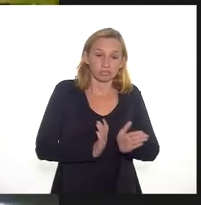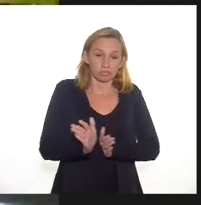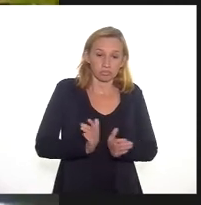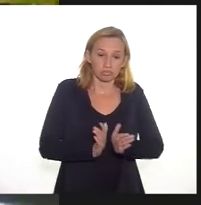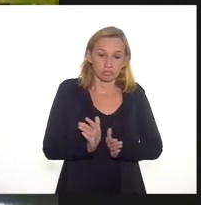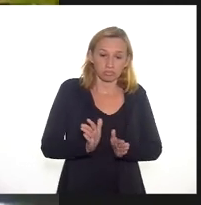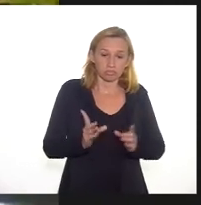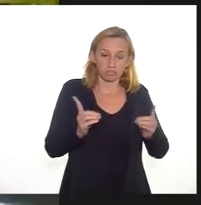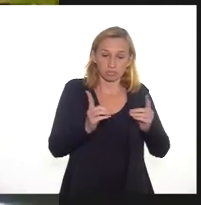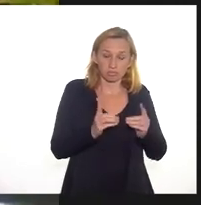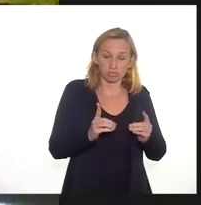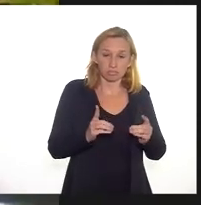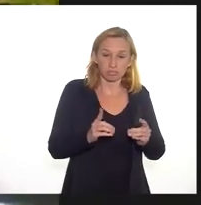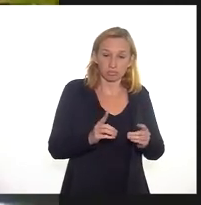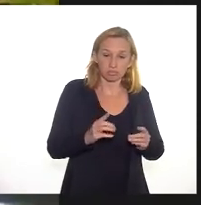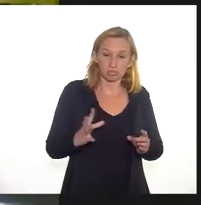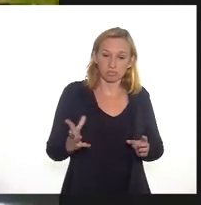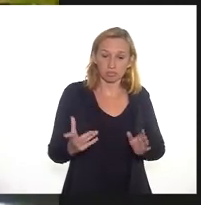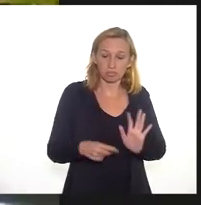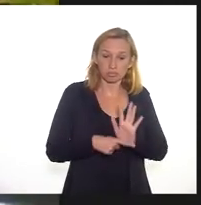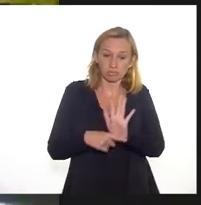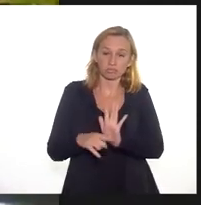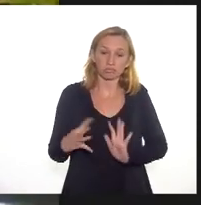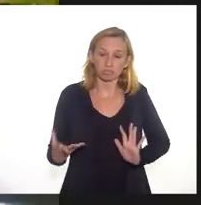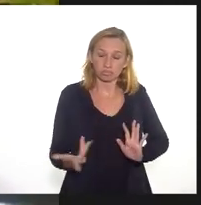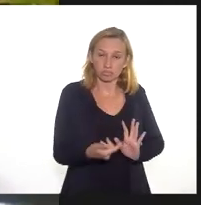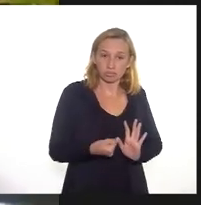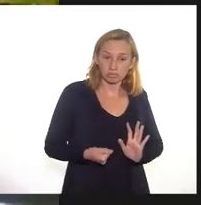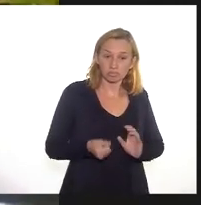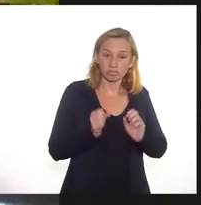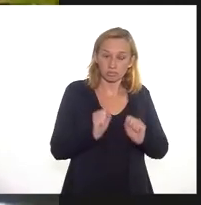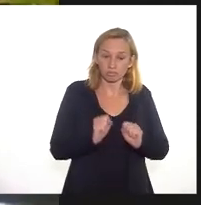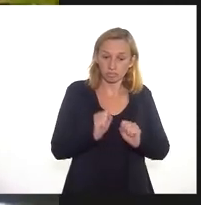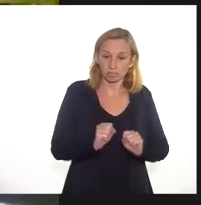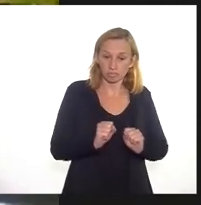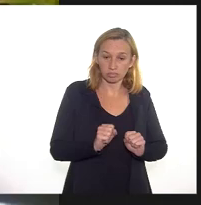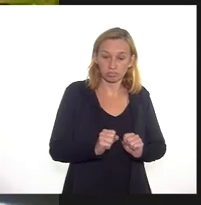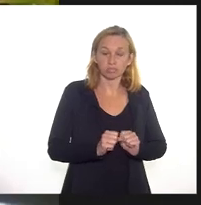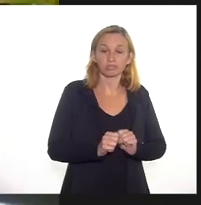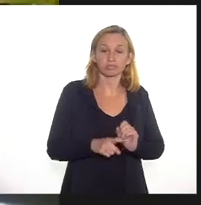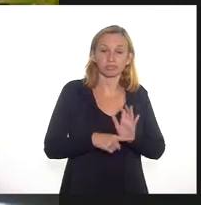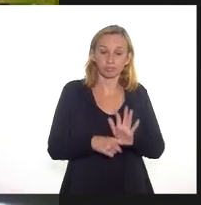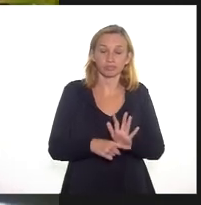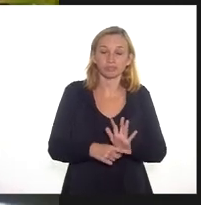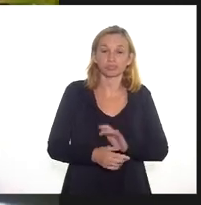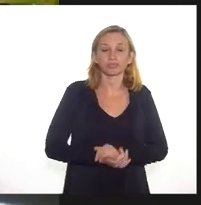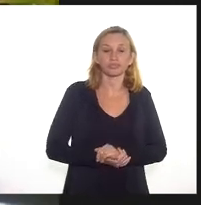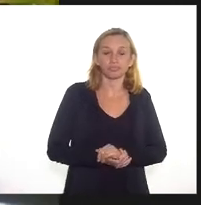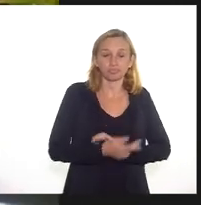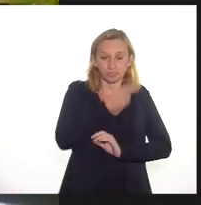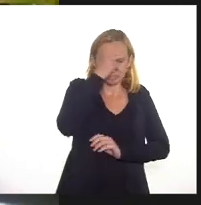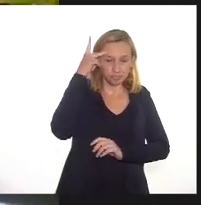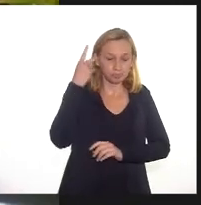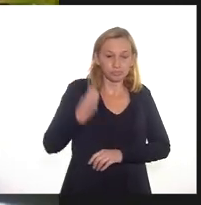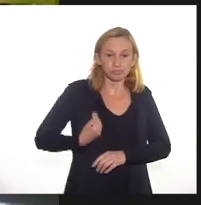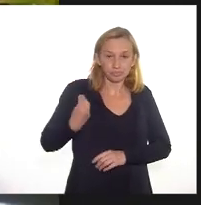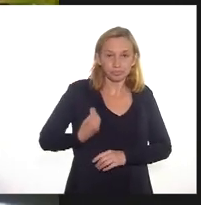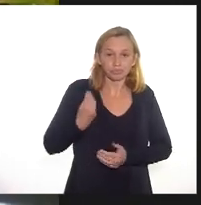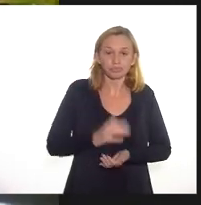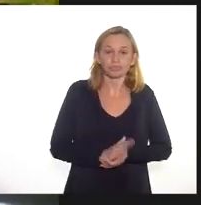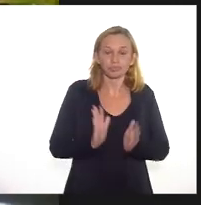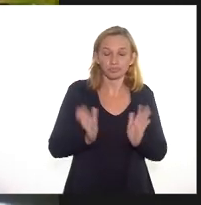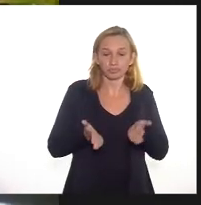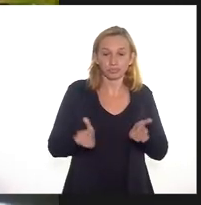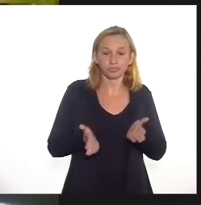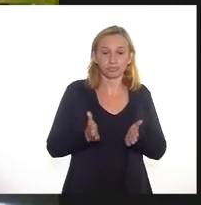um atendimento digno que pudesse dar um mínimo de possibilidade dessas pessoas sobreviverem. Hoje